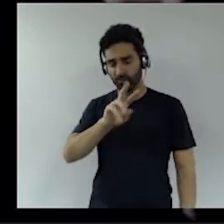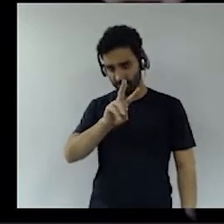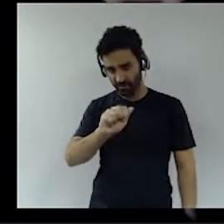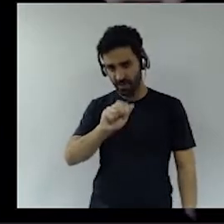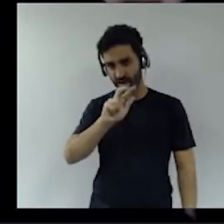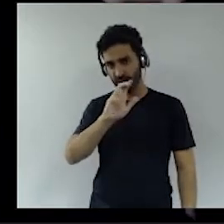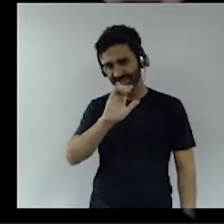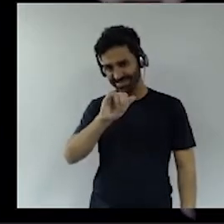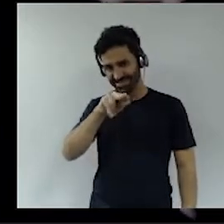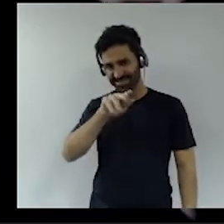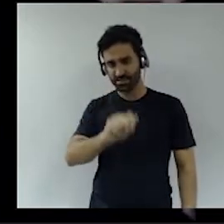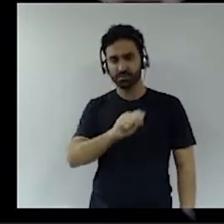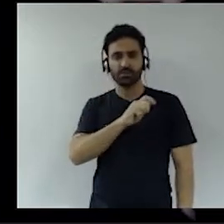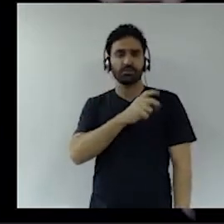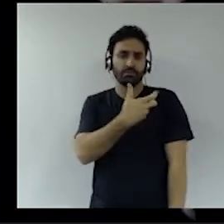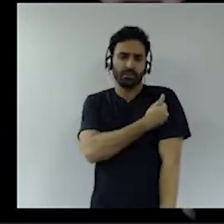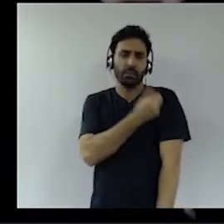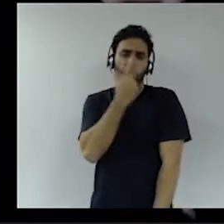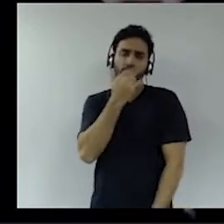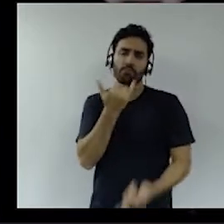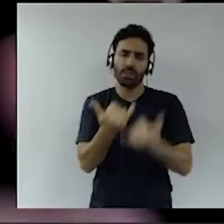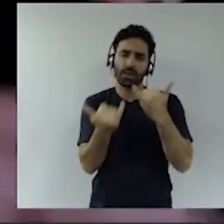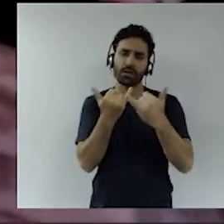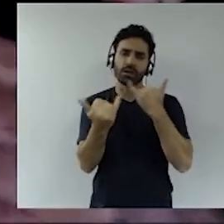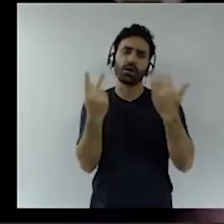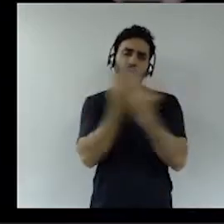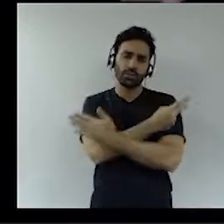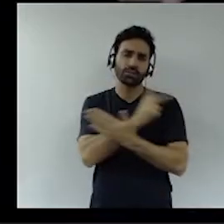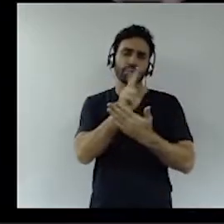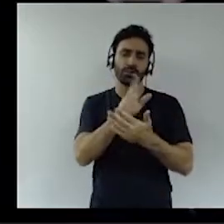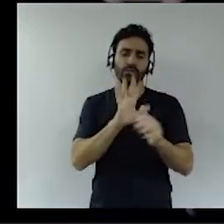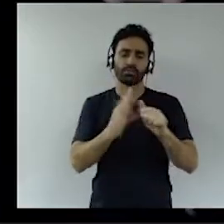exatamente semelhante a isso. E